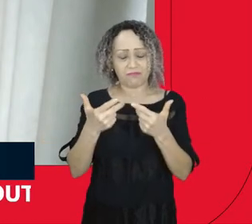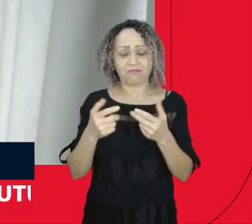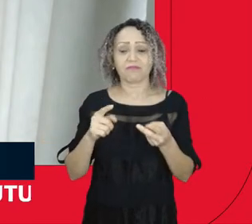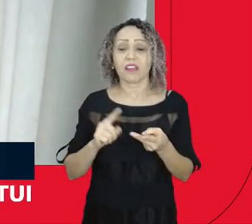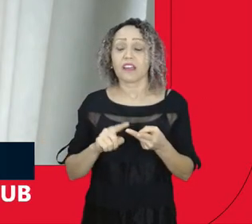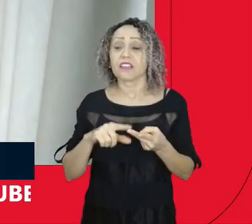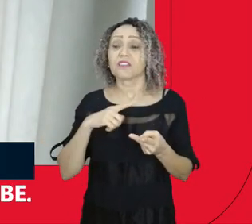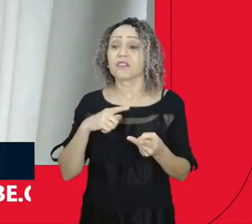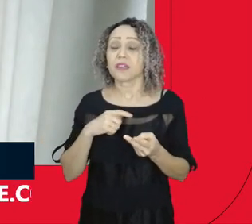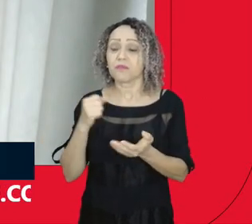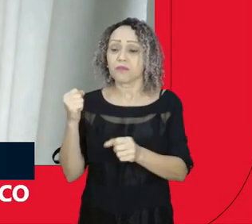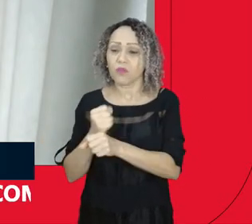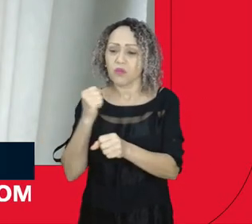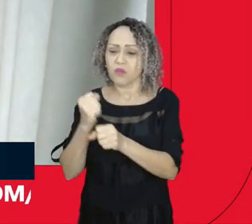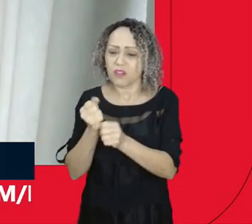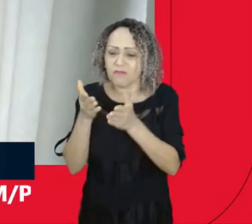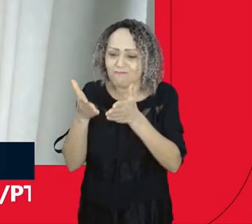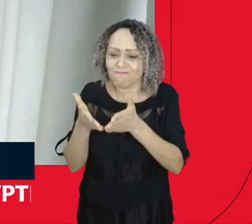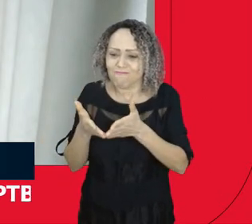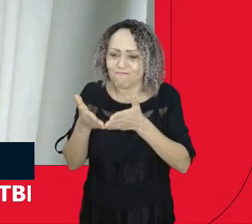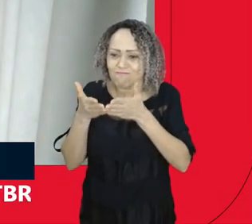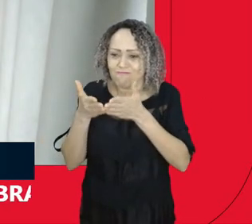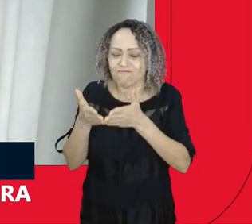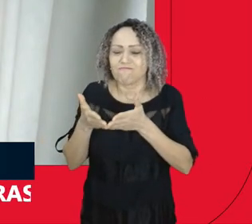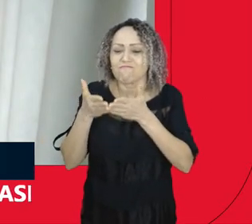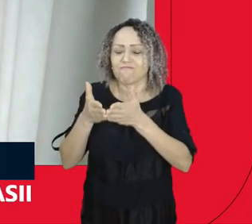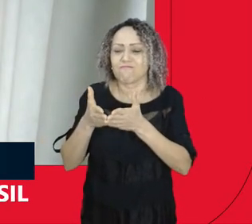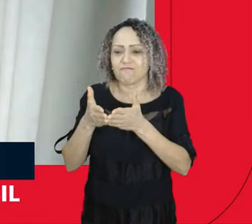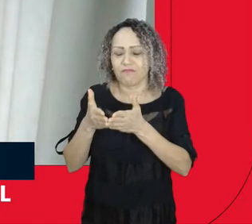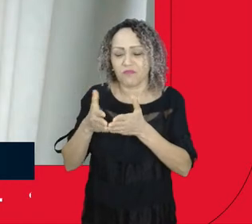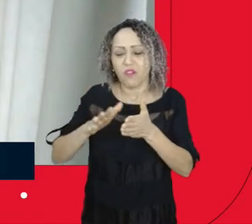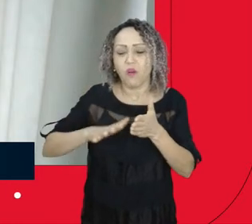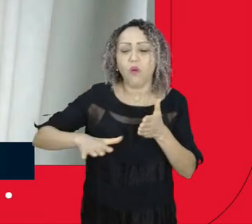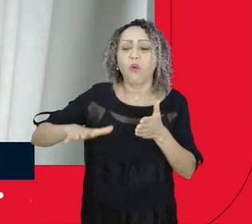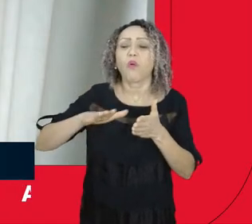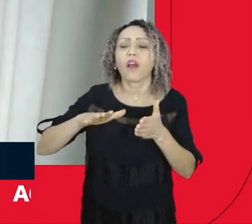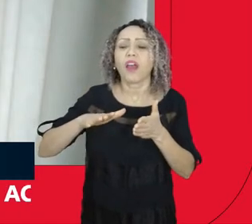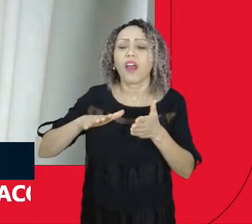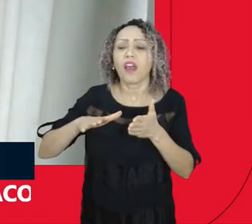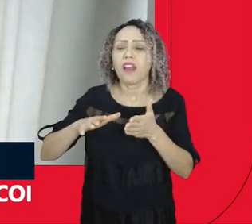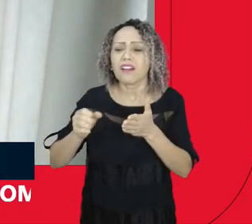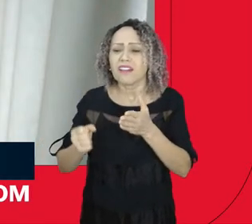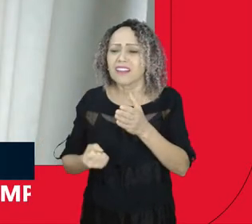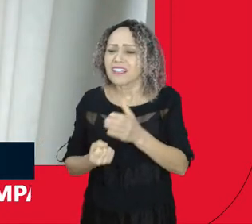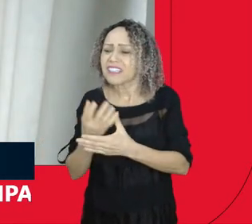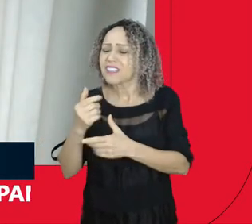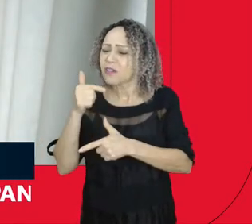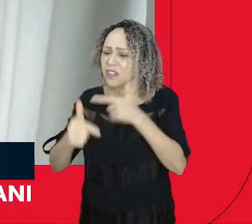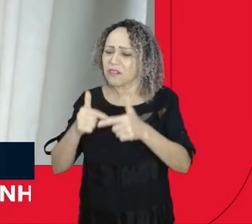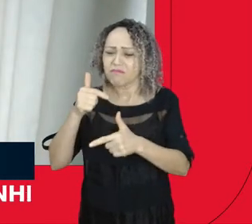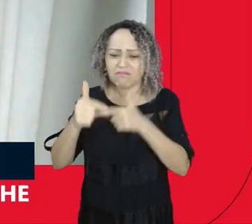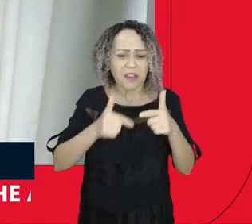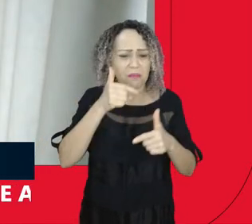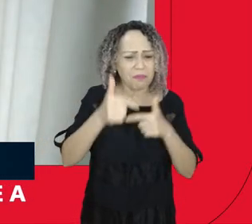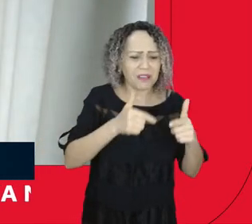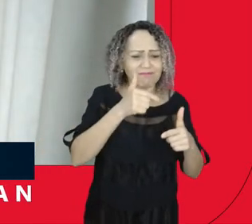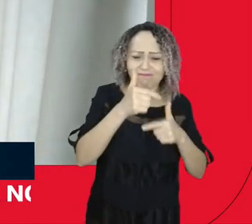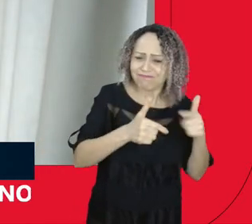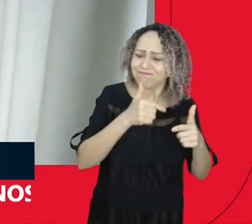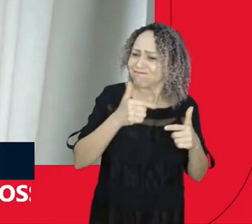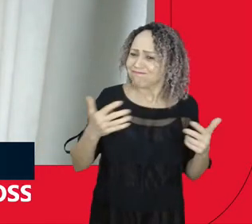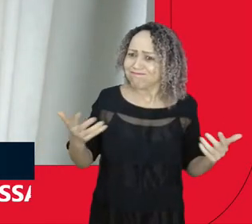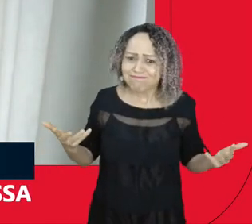Suape, o Estaleiro, não é, Atlântico Sul, que empregou e gerou uma cadeia produtiva em torno, não